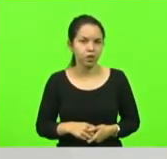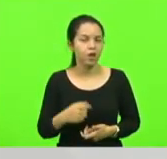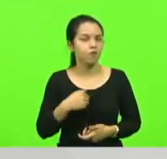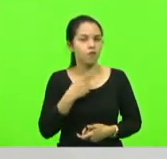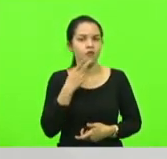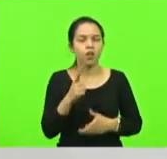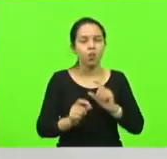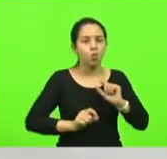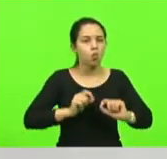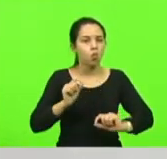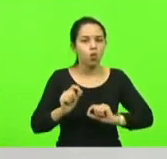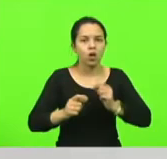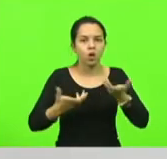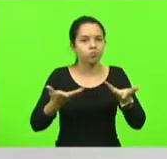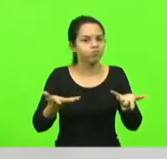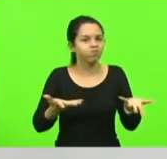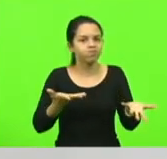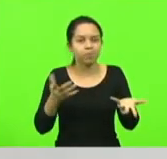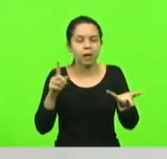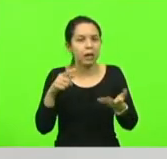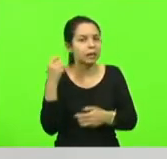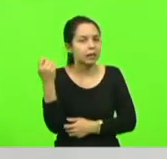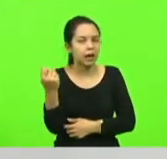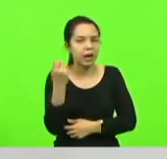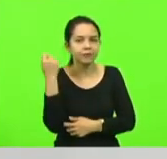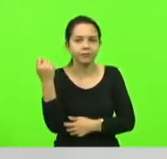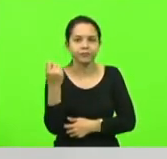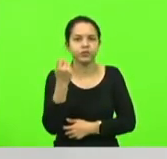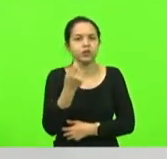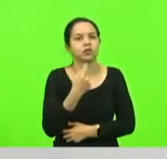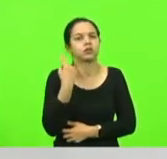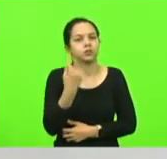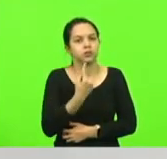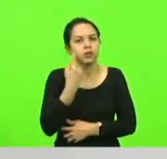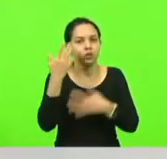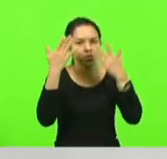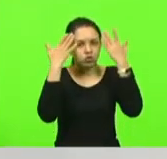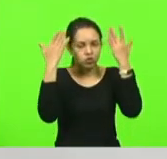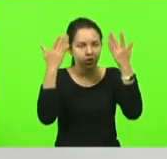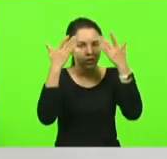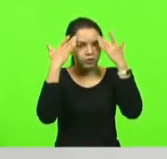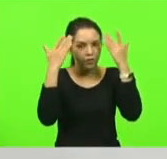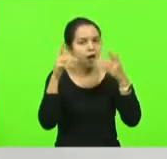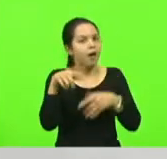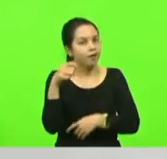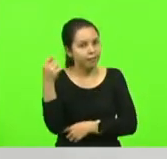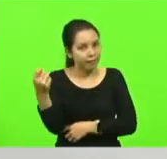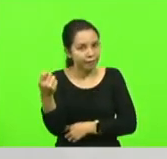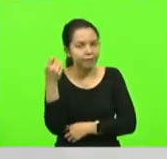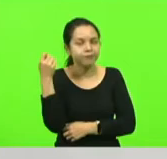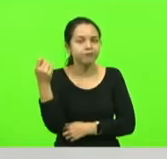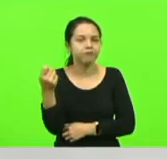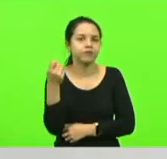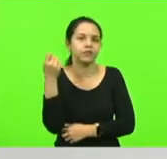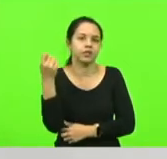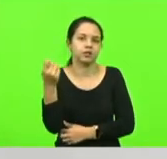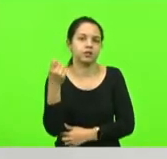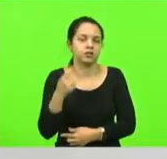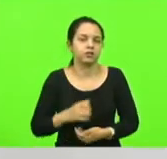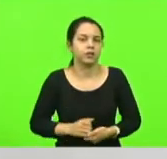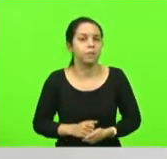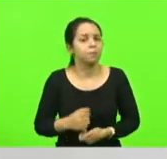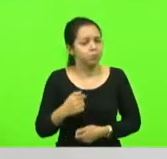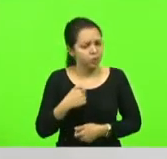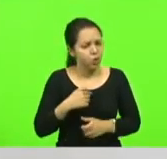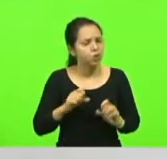dizer? Isso é algo muito grave, deputado Milton Schaefer. Isso é algo muito grave. Eu